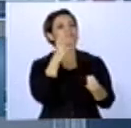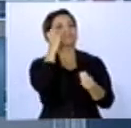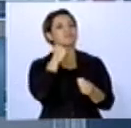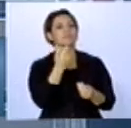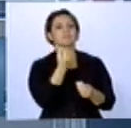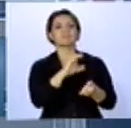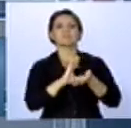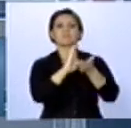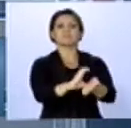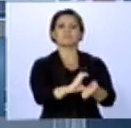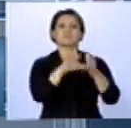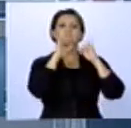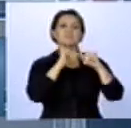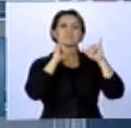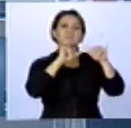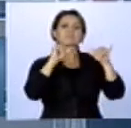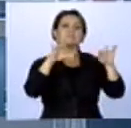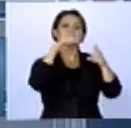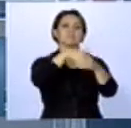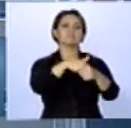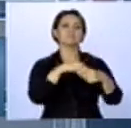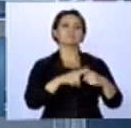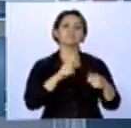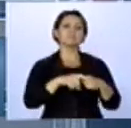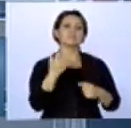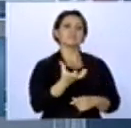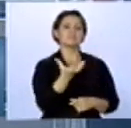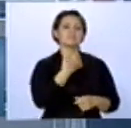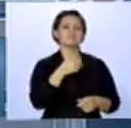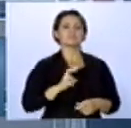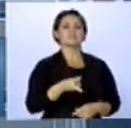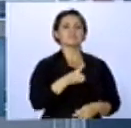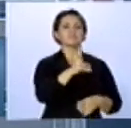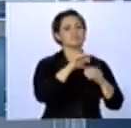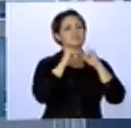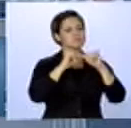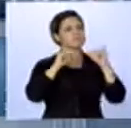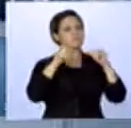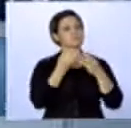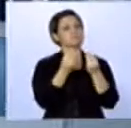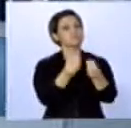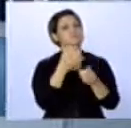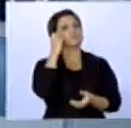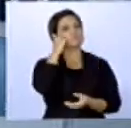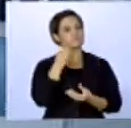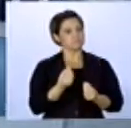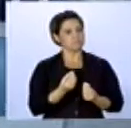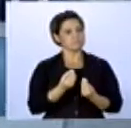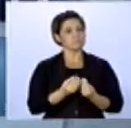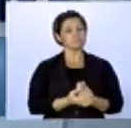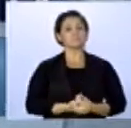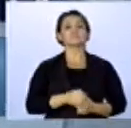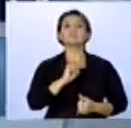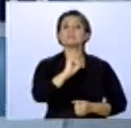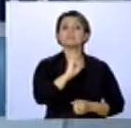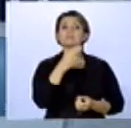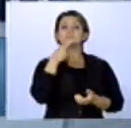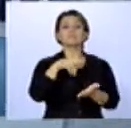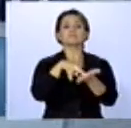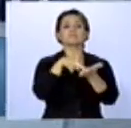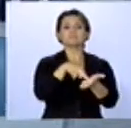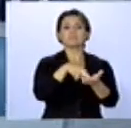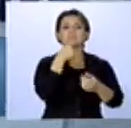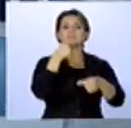validade dos motivos pelos quais elas doam e querem permanecer doando Ora se a ideia é fortalecer o